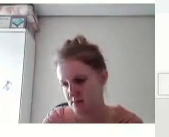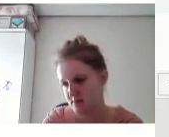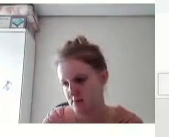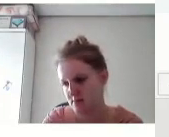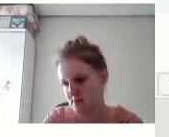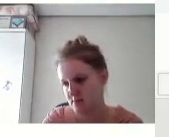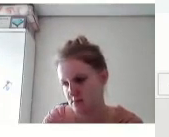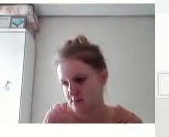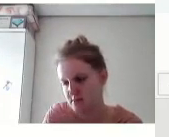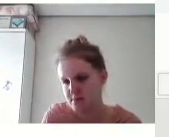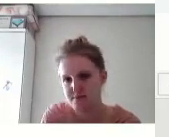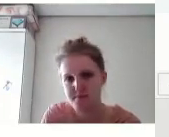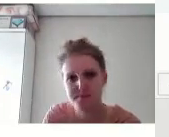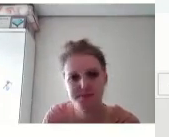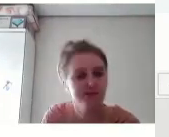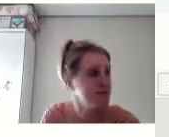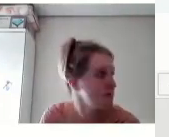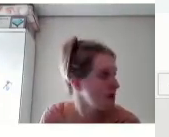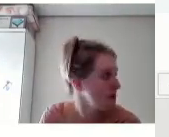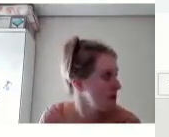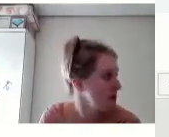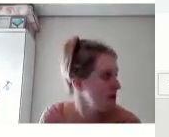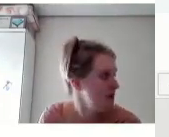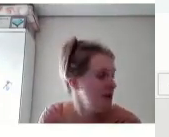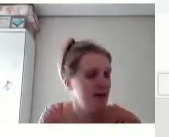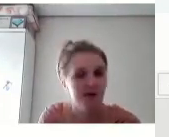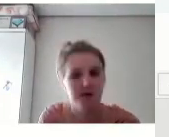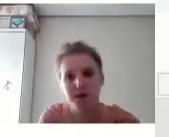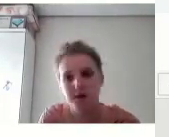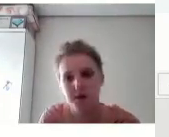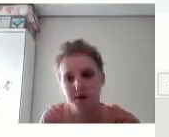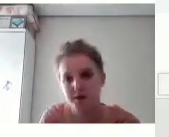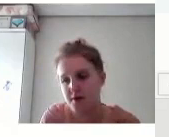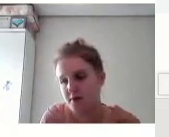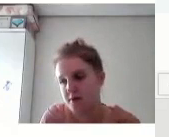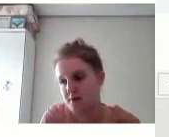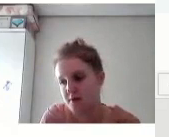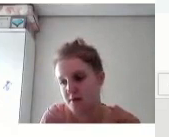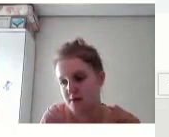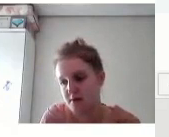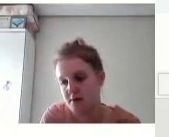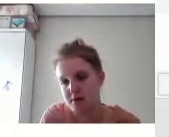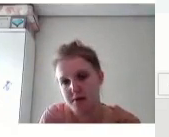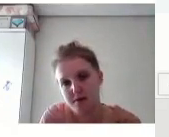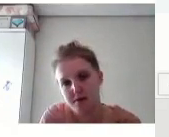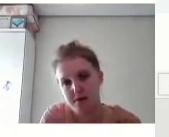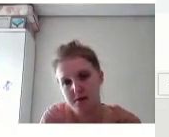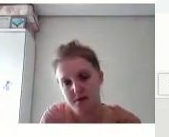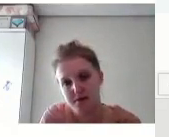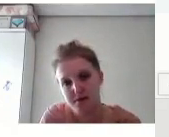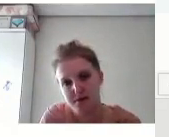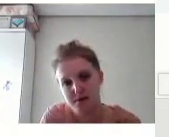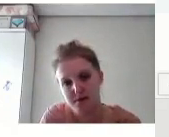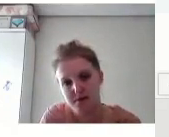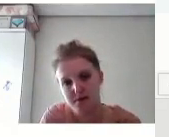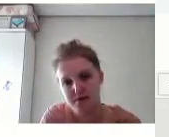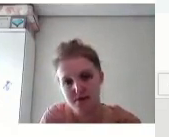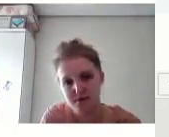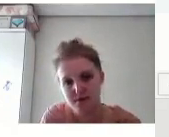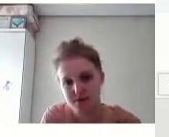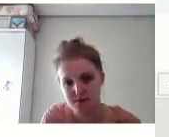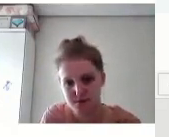e identificar que os dois termos que eu tenho aqui, basicamente pode ser escritos na forma compacta, em termos das derivadas